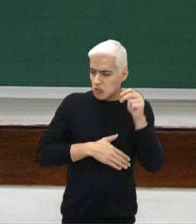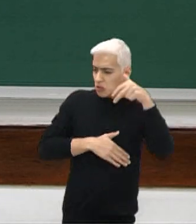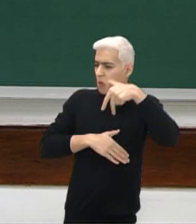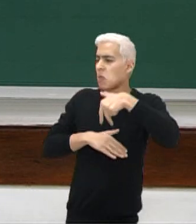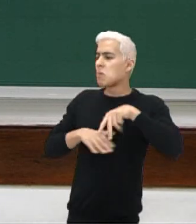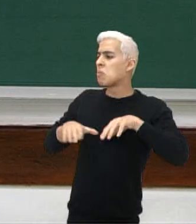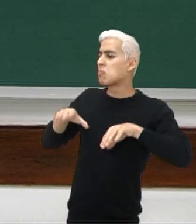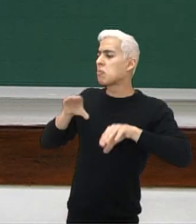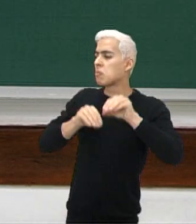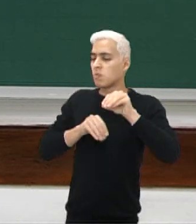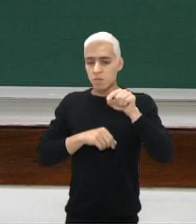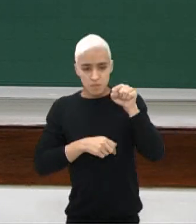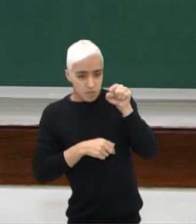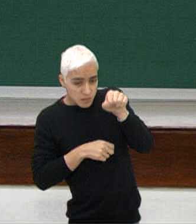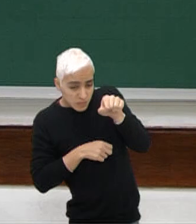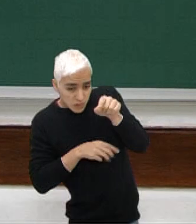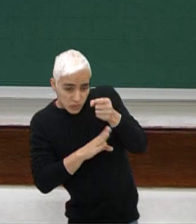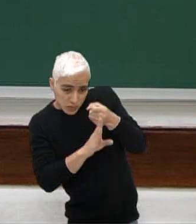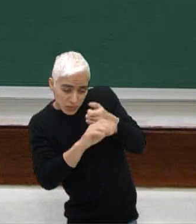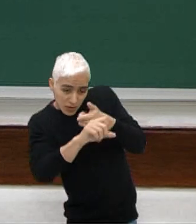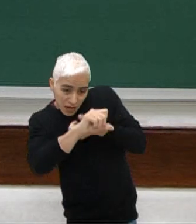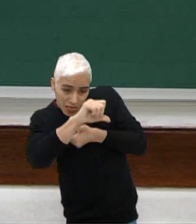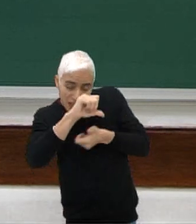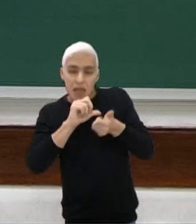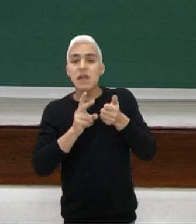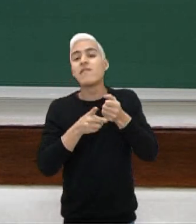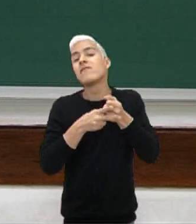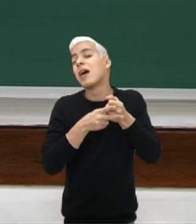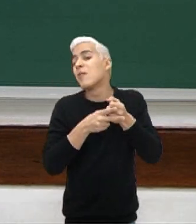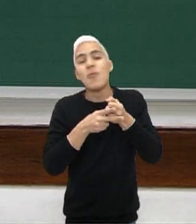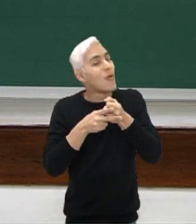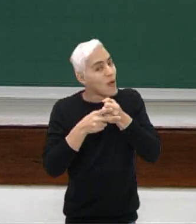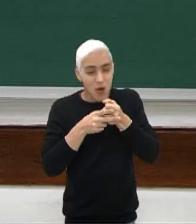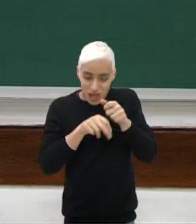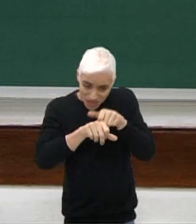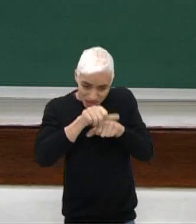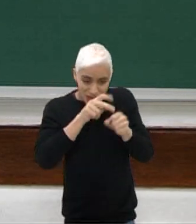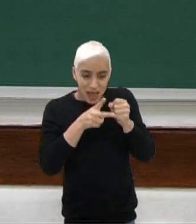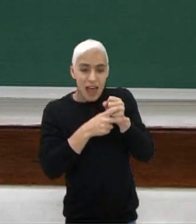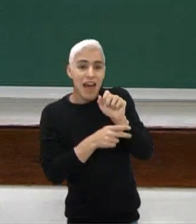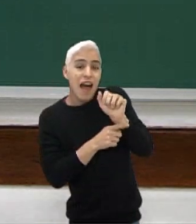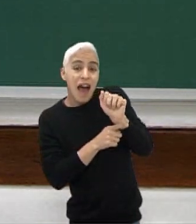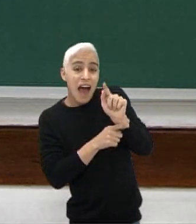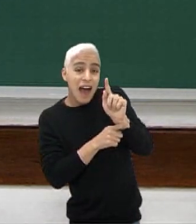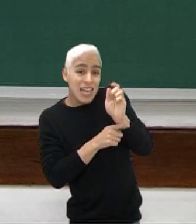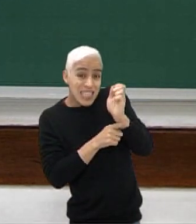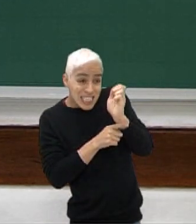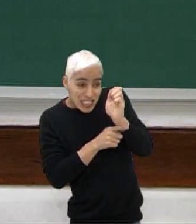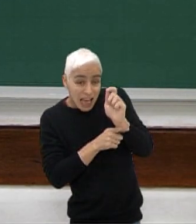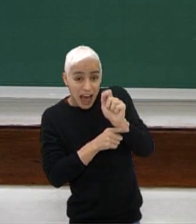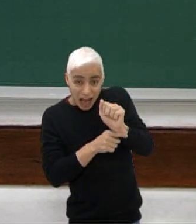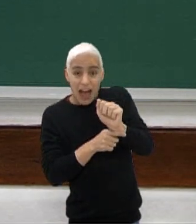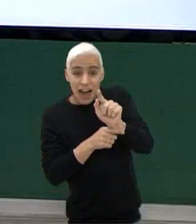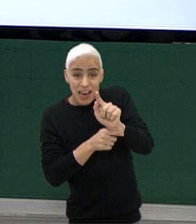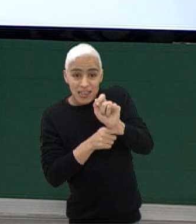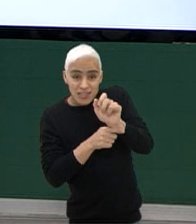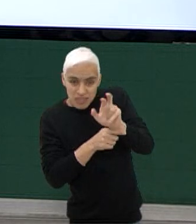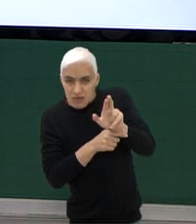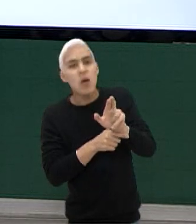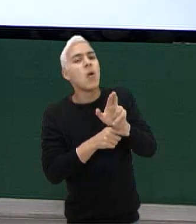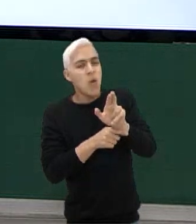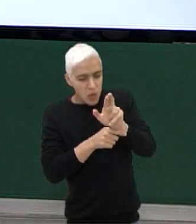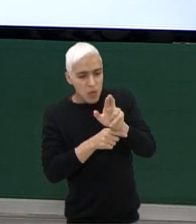Transformei esse substantivo em um verbo. Qual verbo? O verbo agir. Agir no